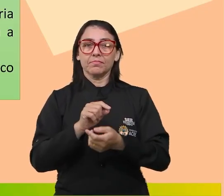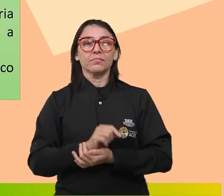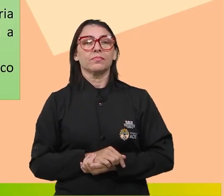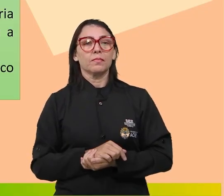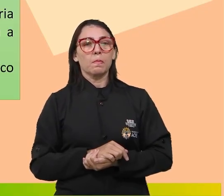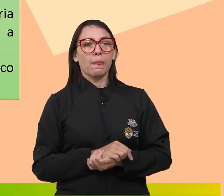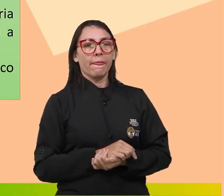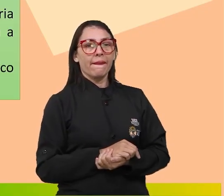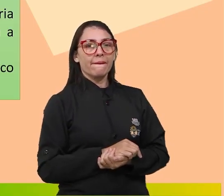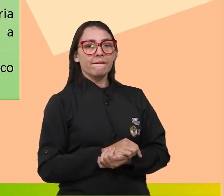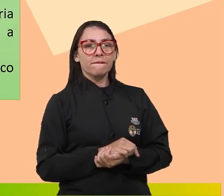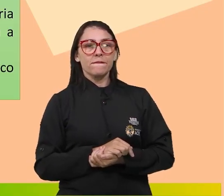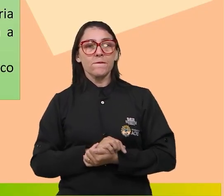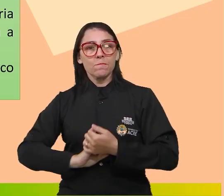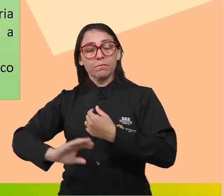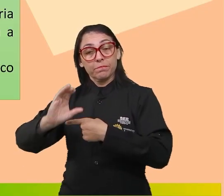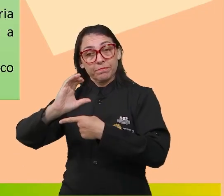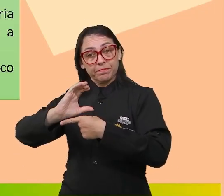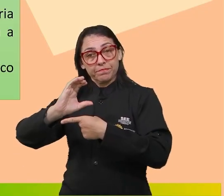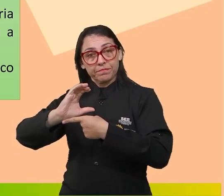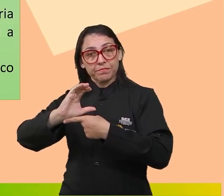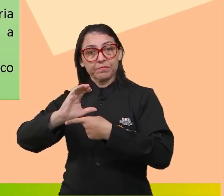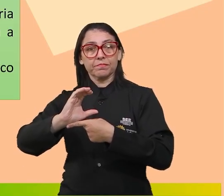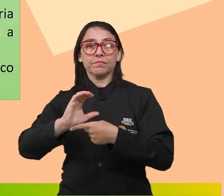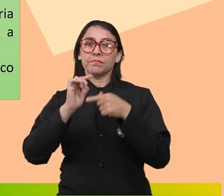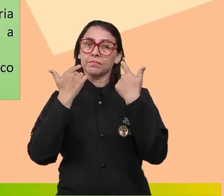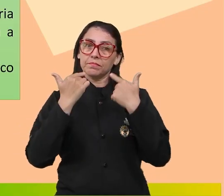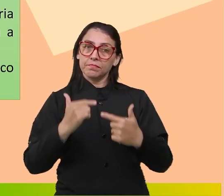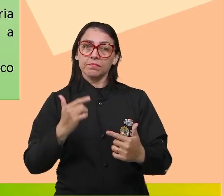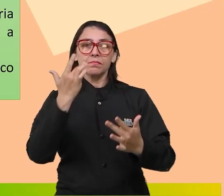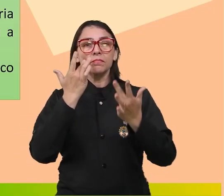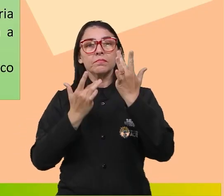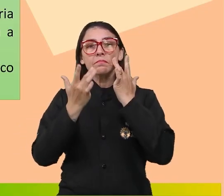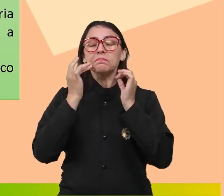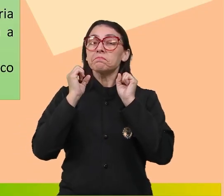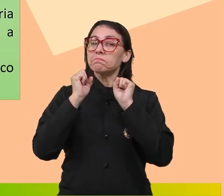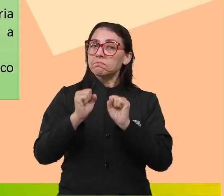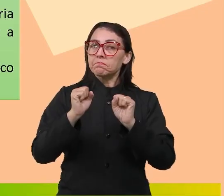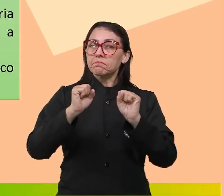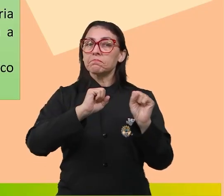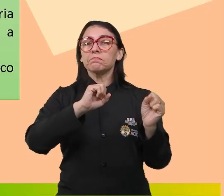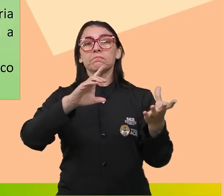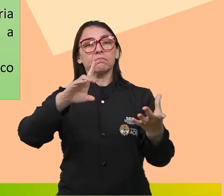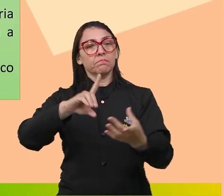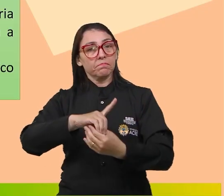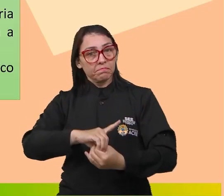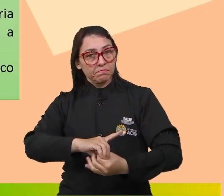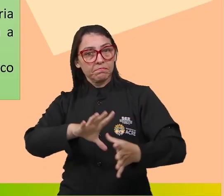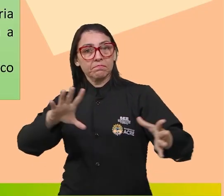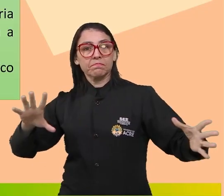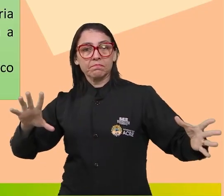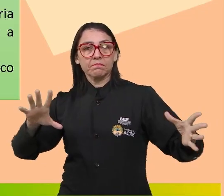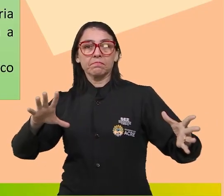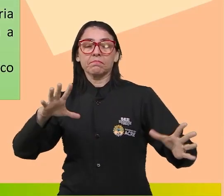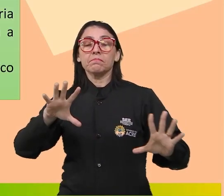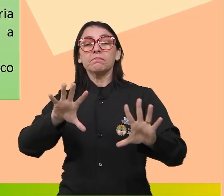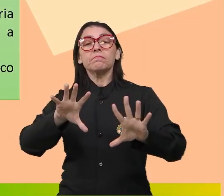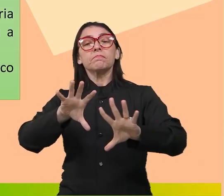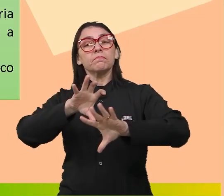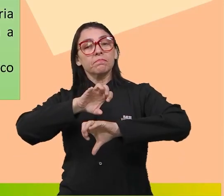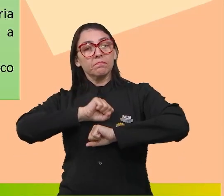essa alternativa está errada. Letra C. Sua linguagem teatral pode ser